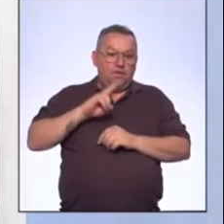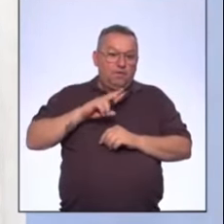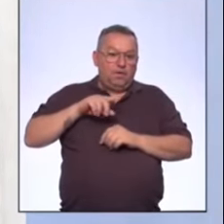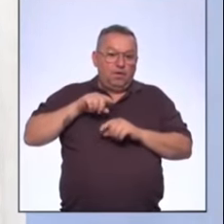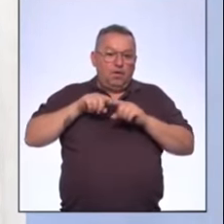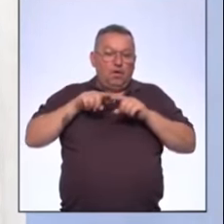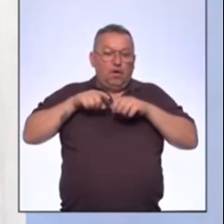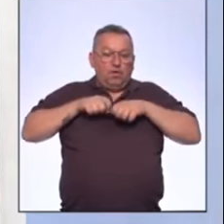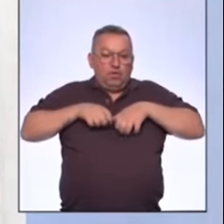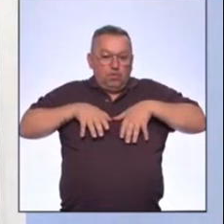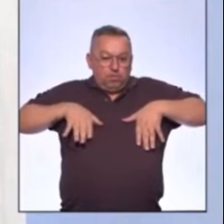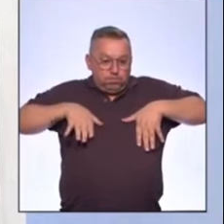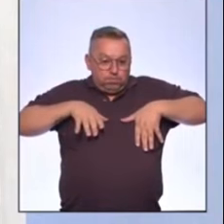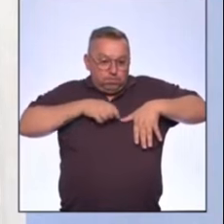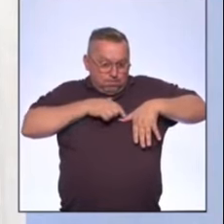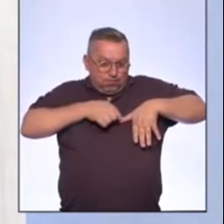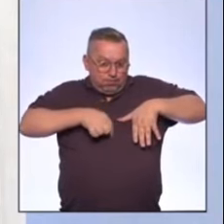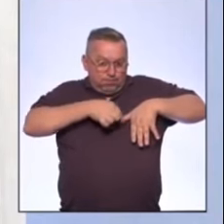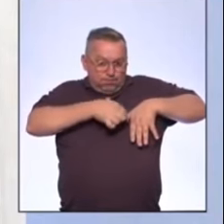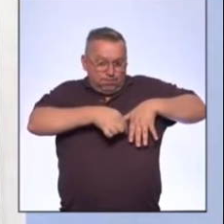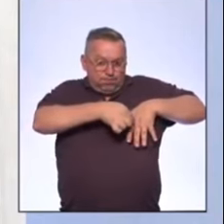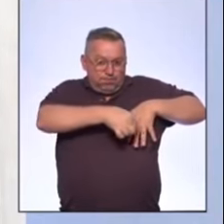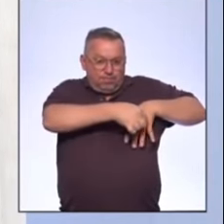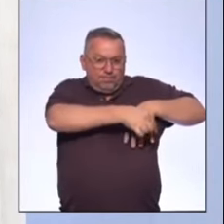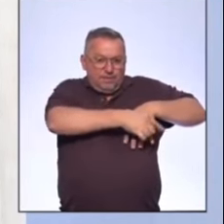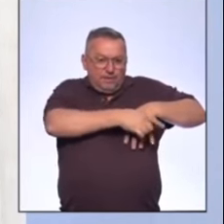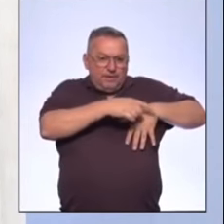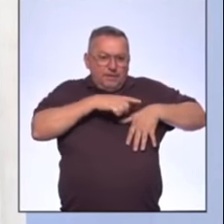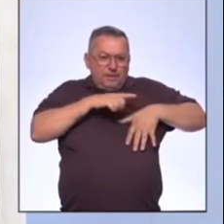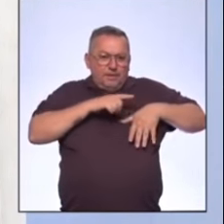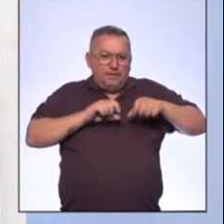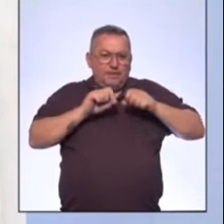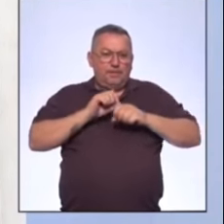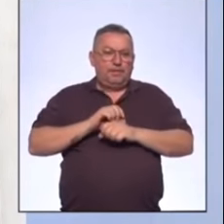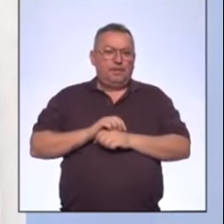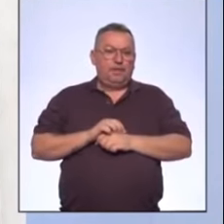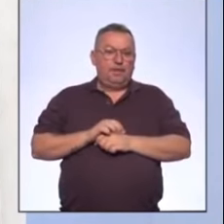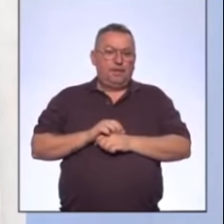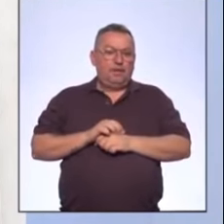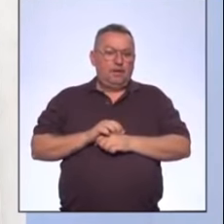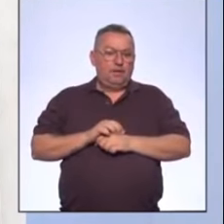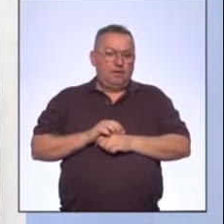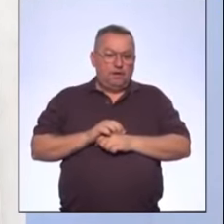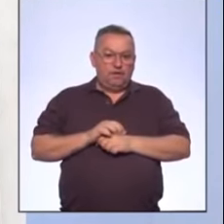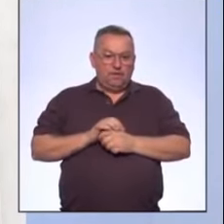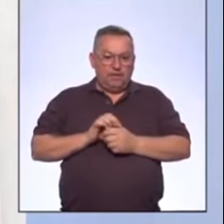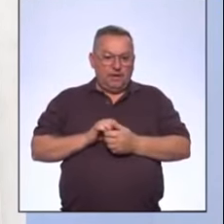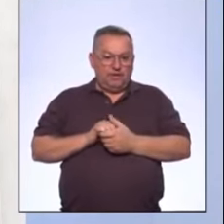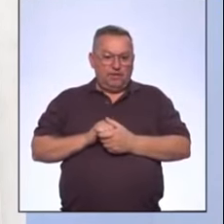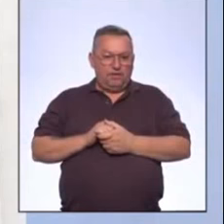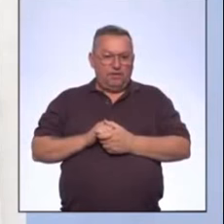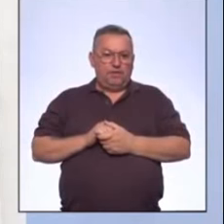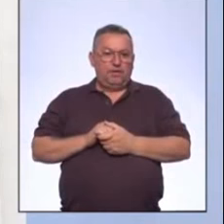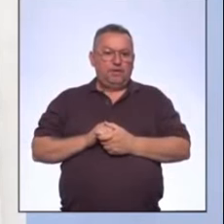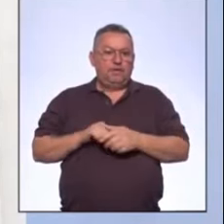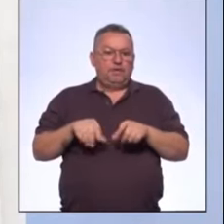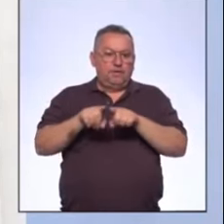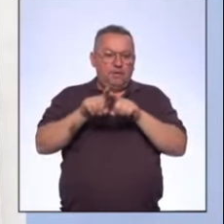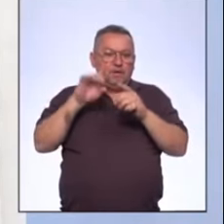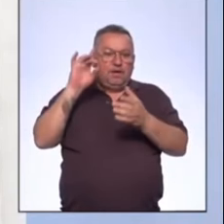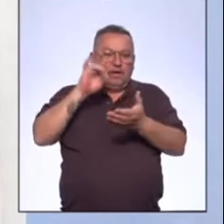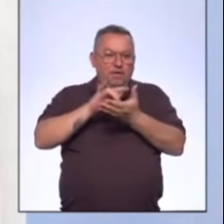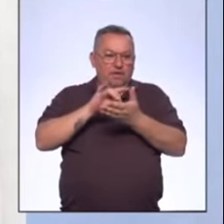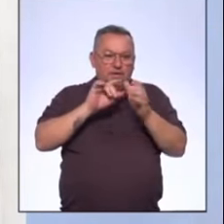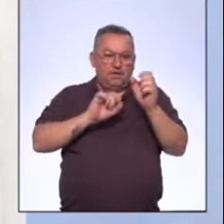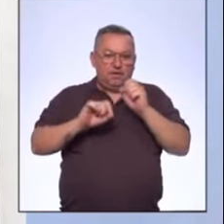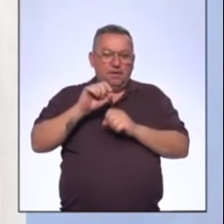brônquios, ó. Tá vendo que eles estão saindo daqui, ó. Você vai ter os brônquios e os bronquíolos, né, que são essas arvorezinhas aqui, que na verdade é por